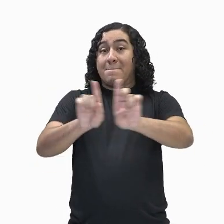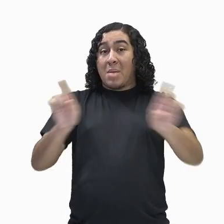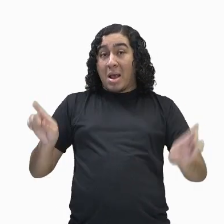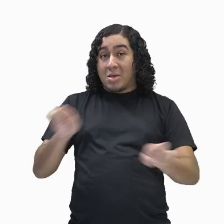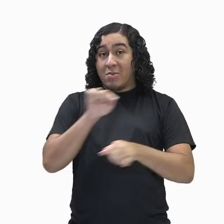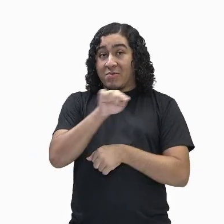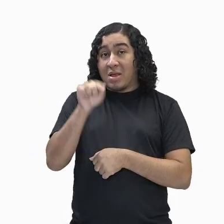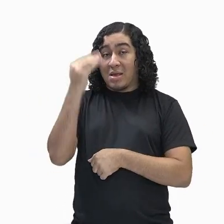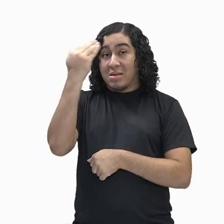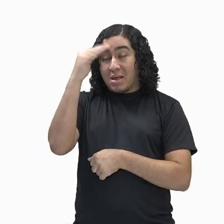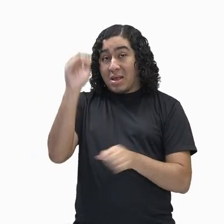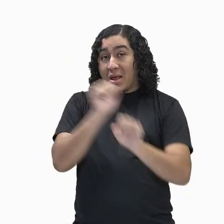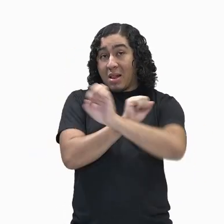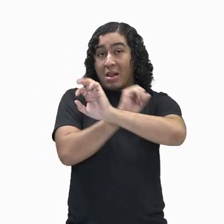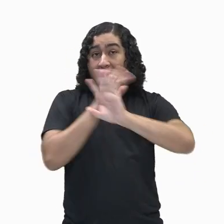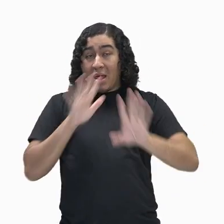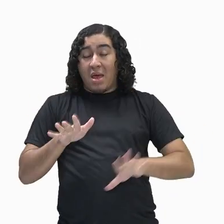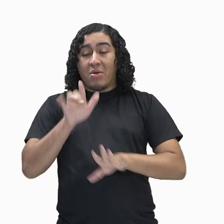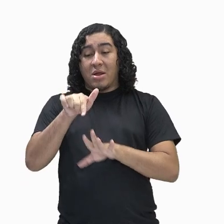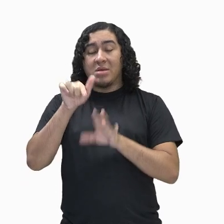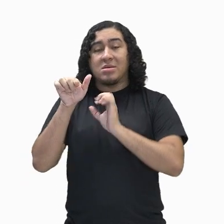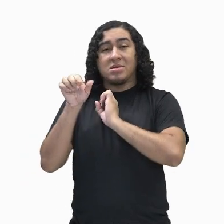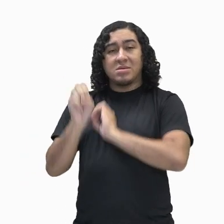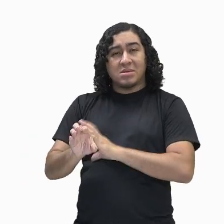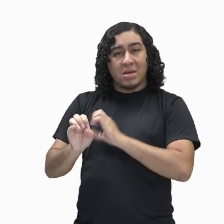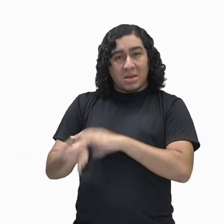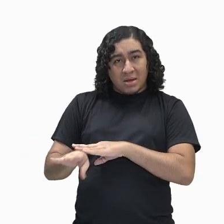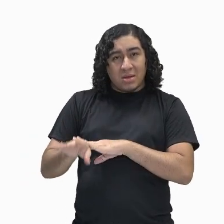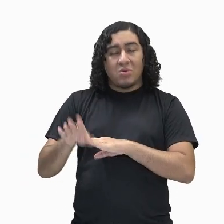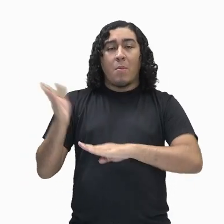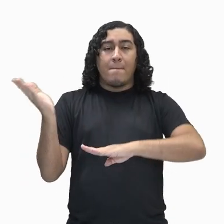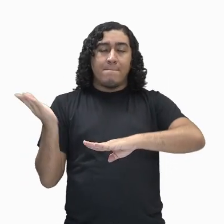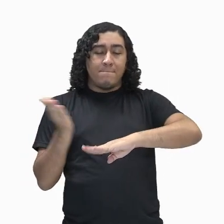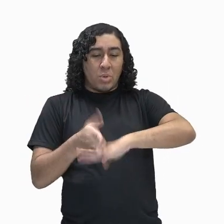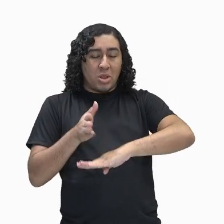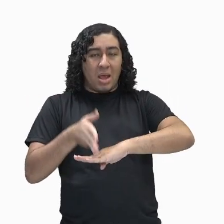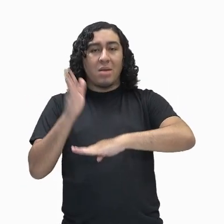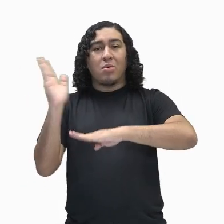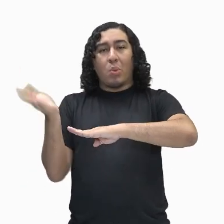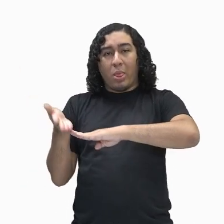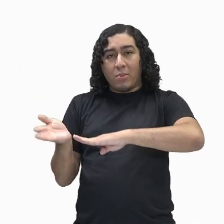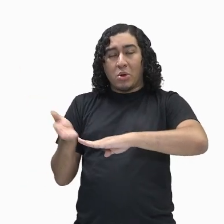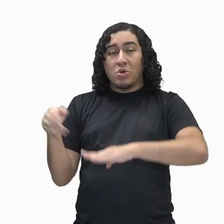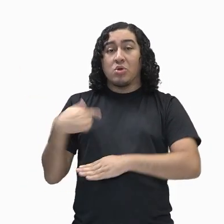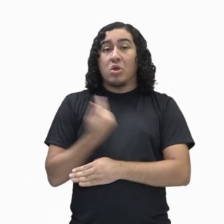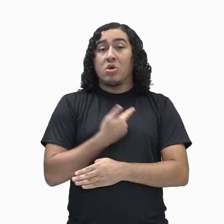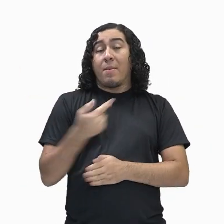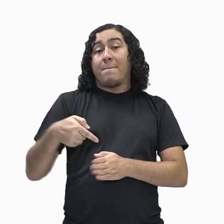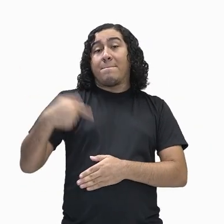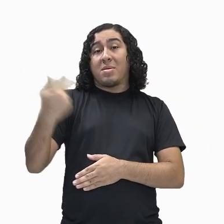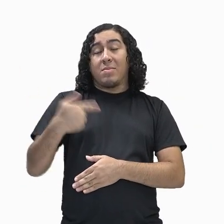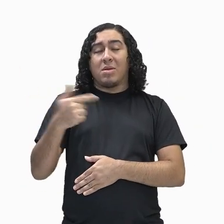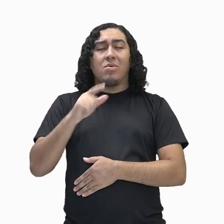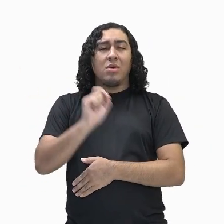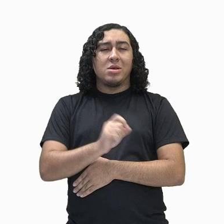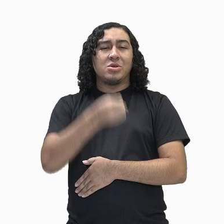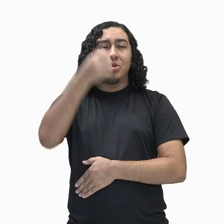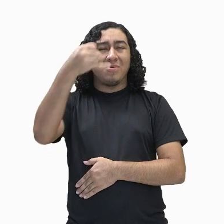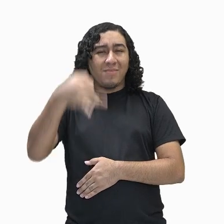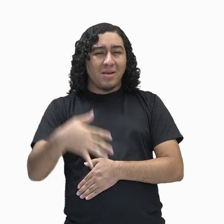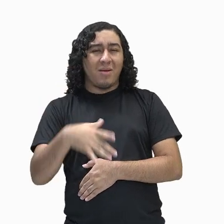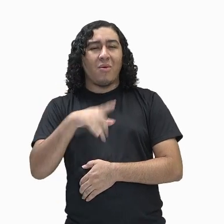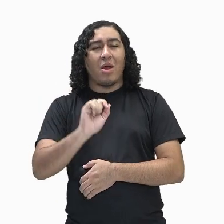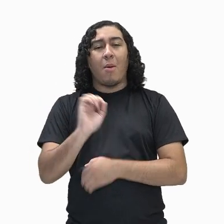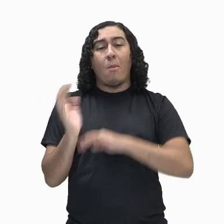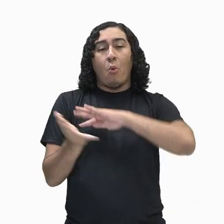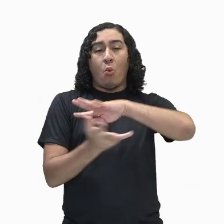essa questão da educação no mundo moderno e contemporâneo, nós primeiro falamos o que é o mundo na